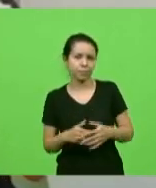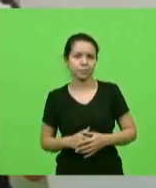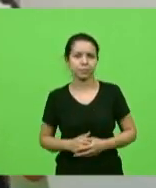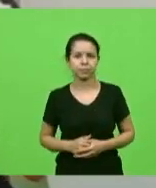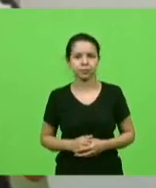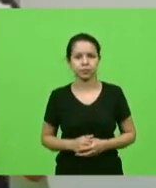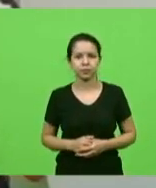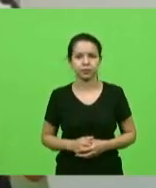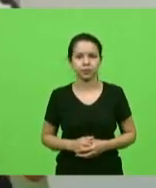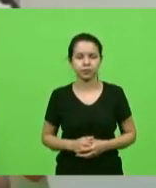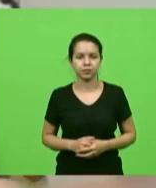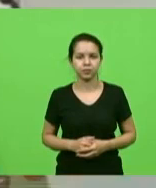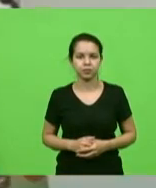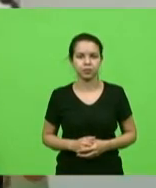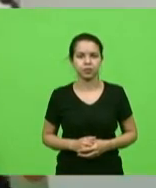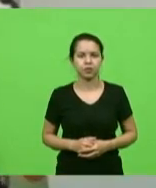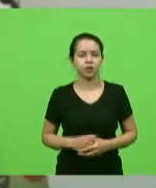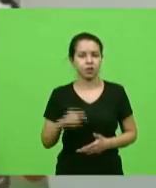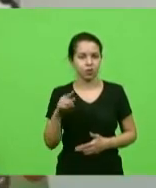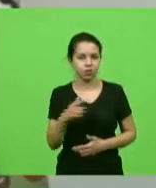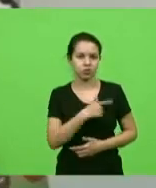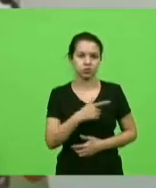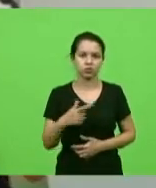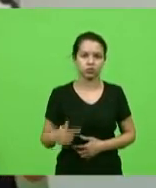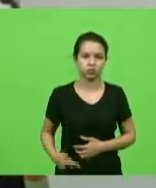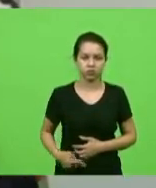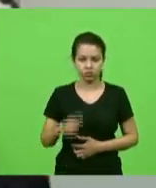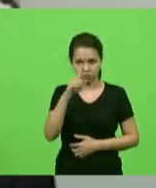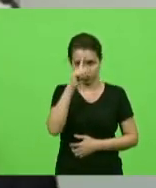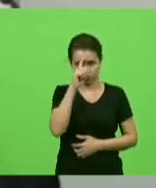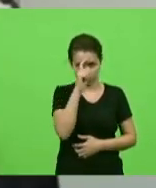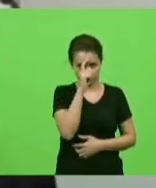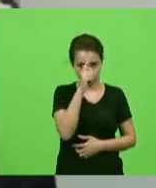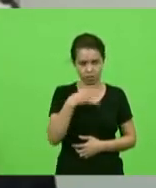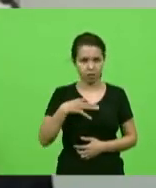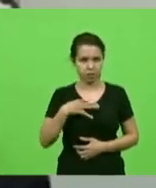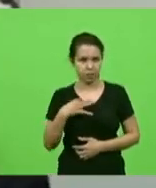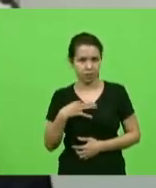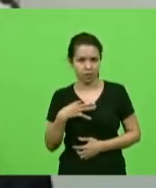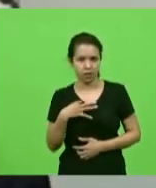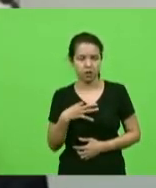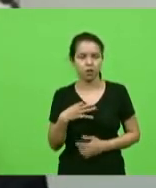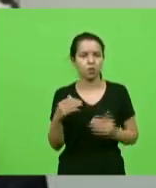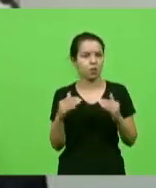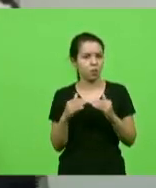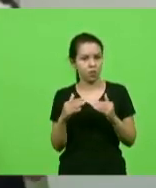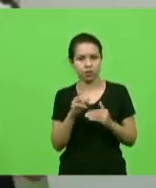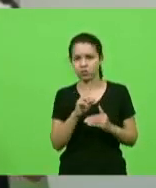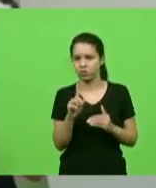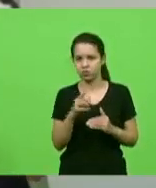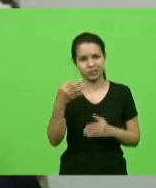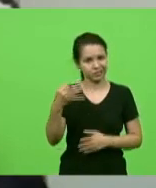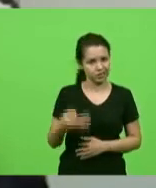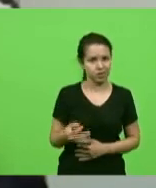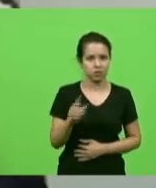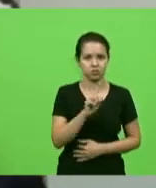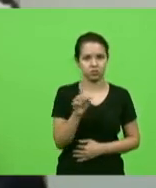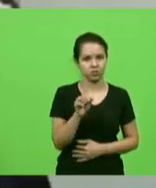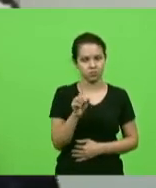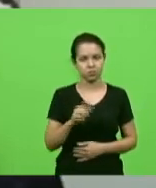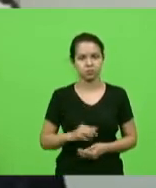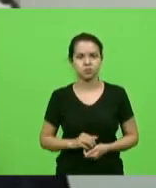possíveis juntar isso ao hospital de campanha não está coerente e não é correto